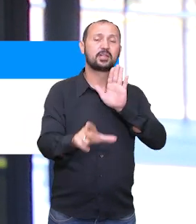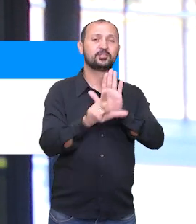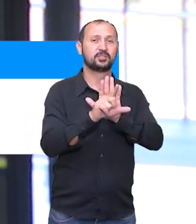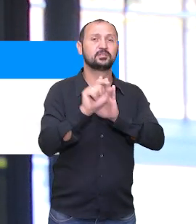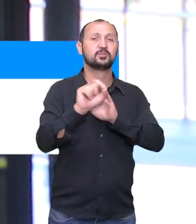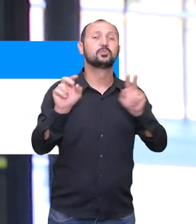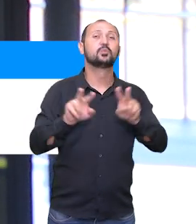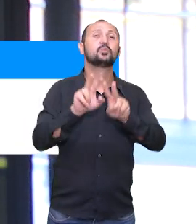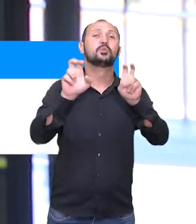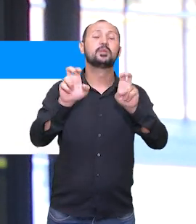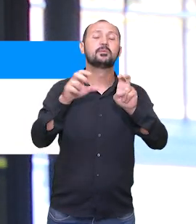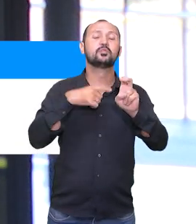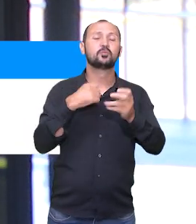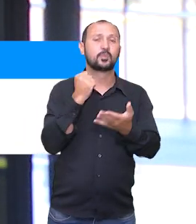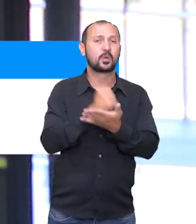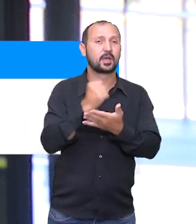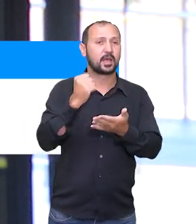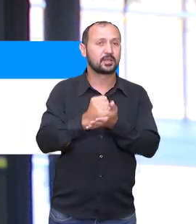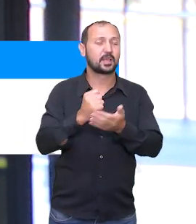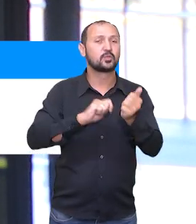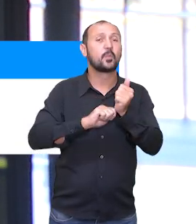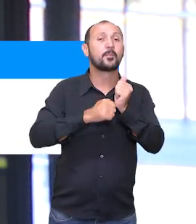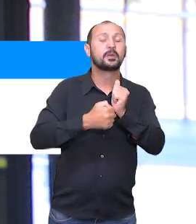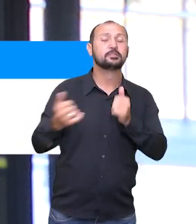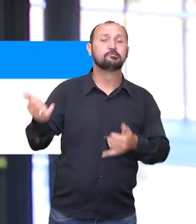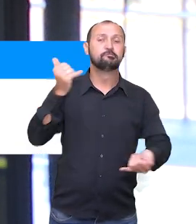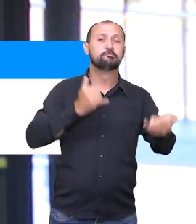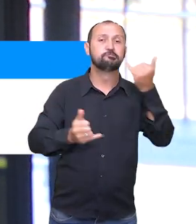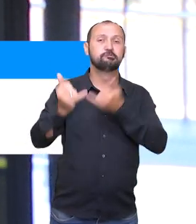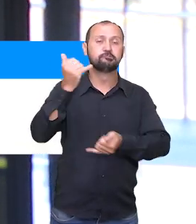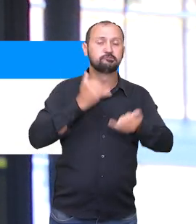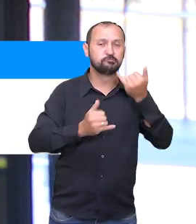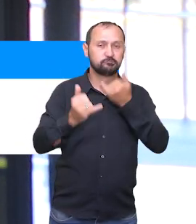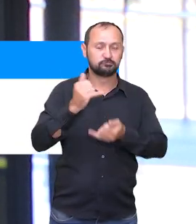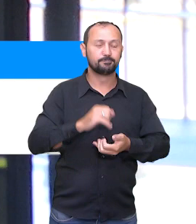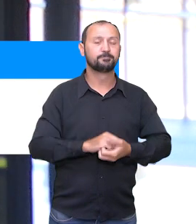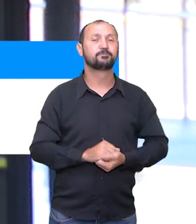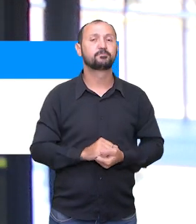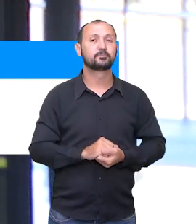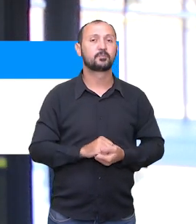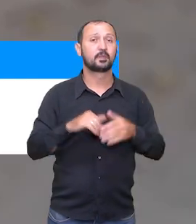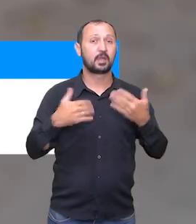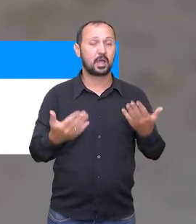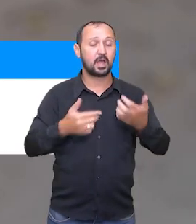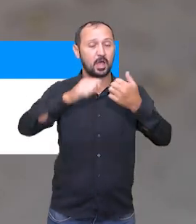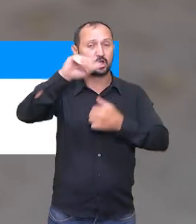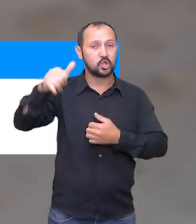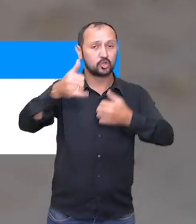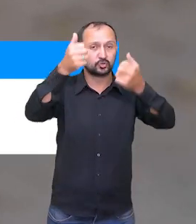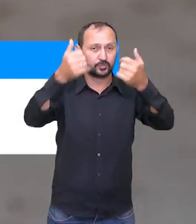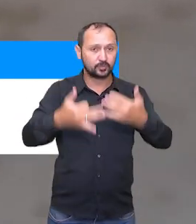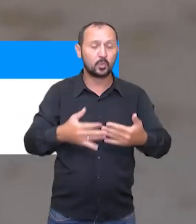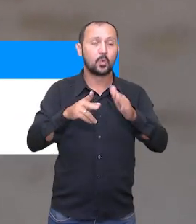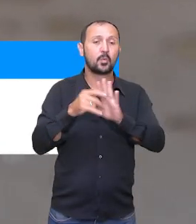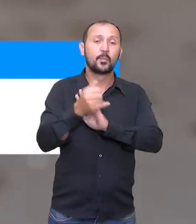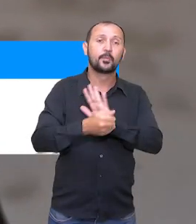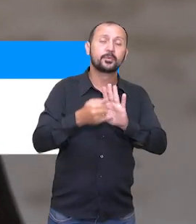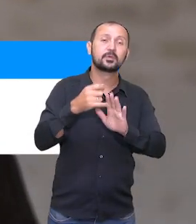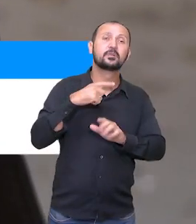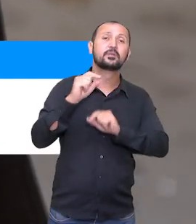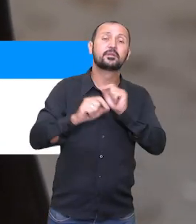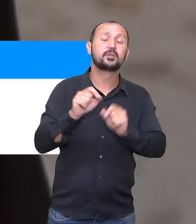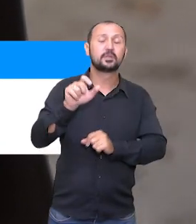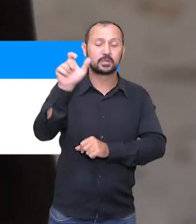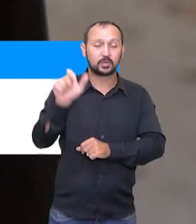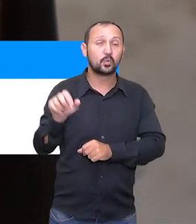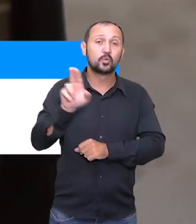aperfeiçoamento da legislação sobre o cadastro para bloqueio do recebimento de ligações de telemarketing. Segundo a justificativa, o